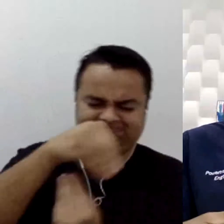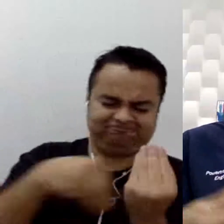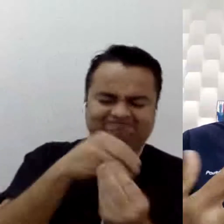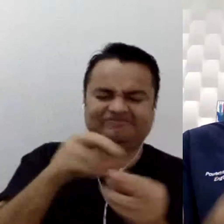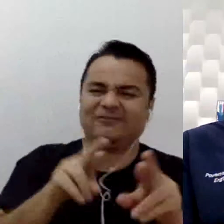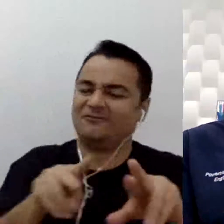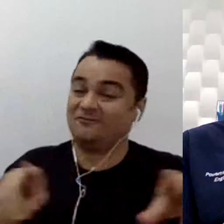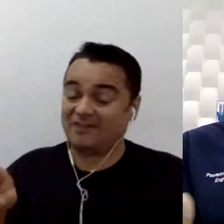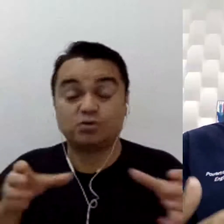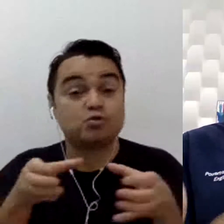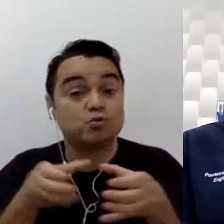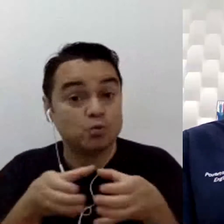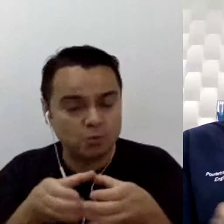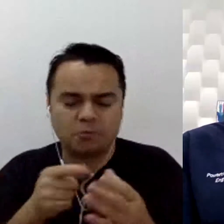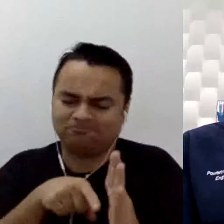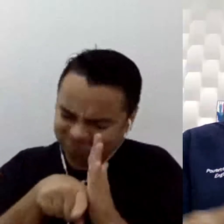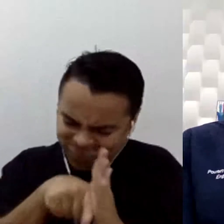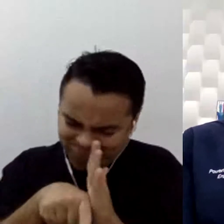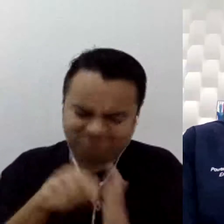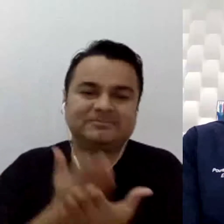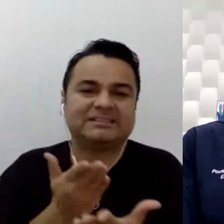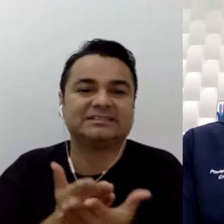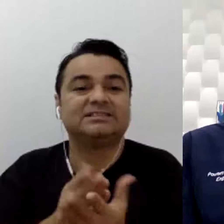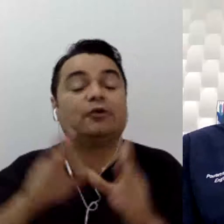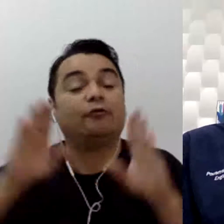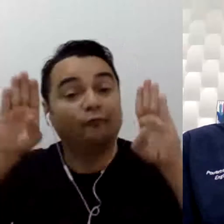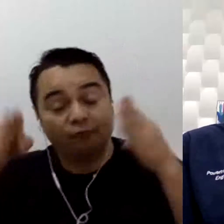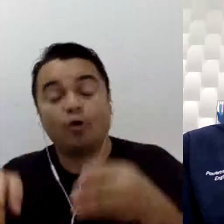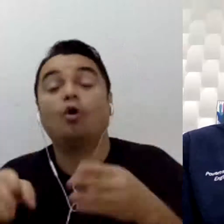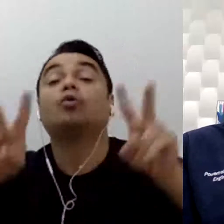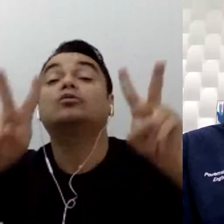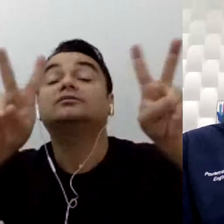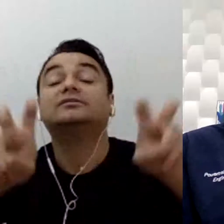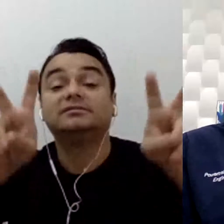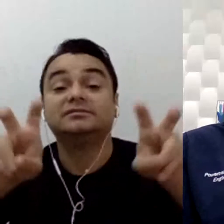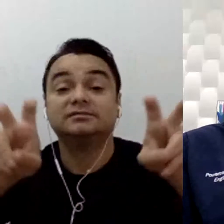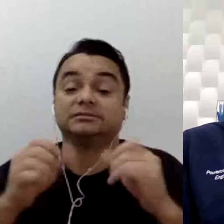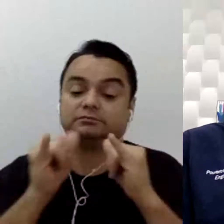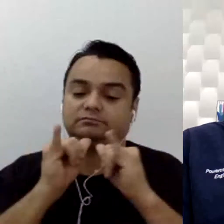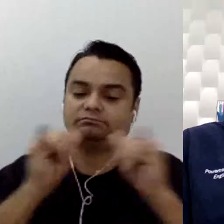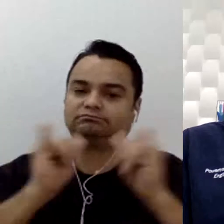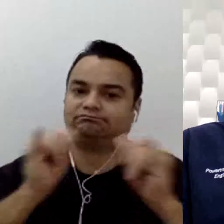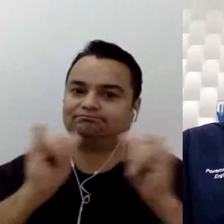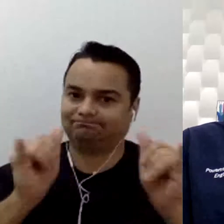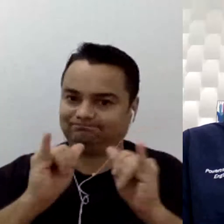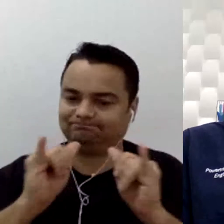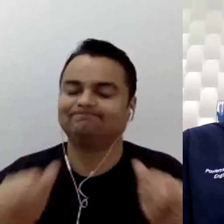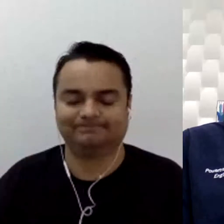e várias pesquisas e desenvolvimento voltado ao tema de eletrificação. Tá?